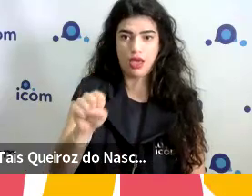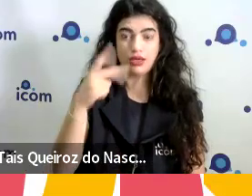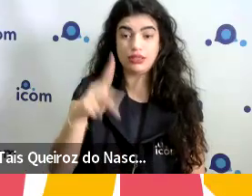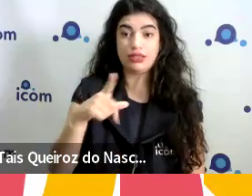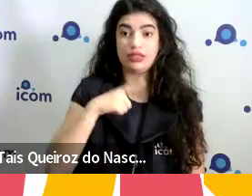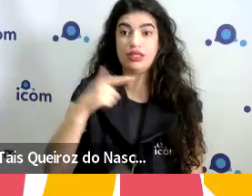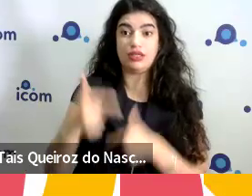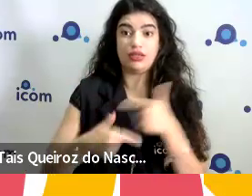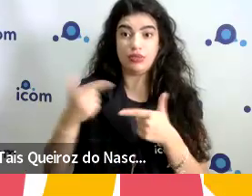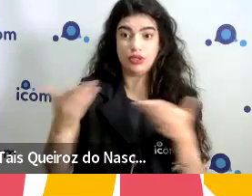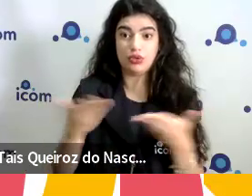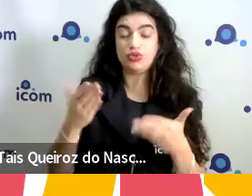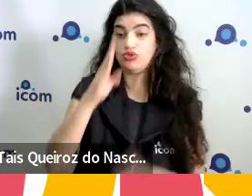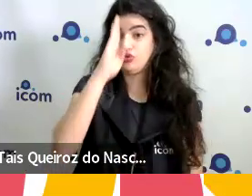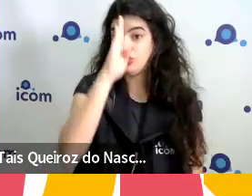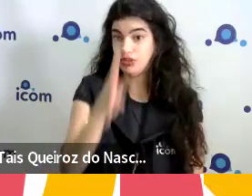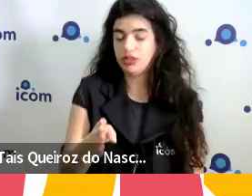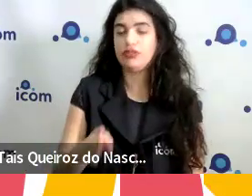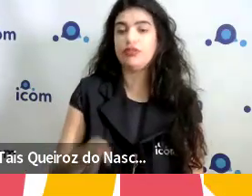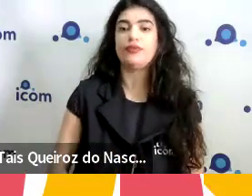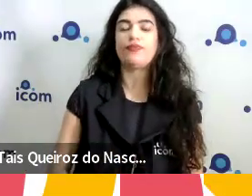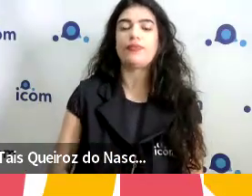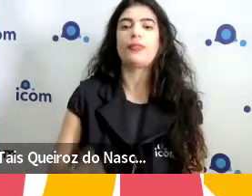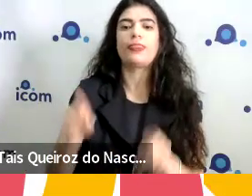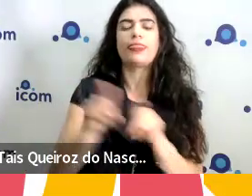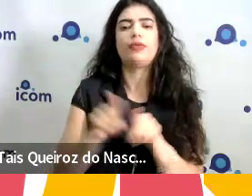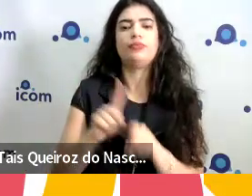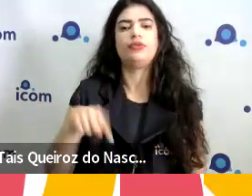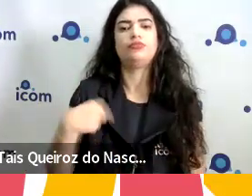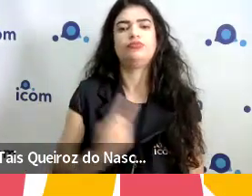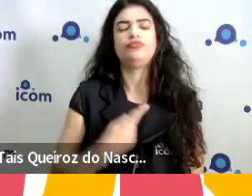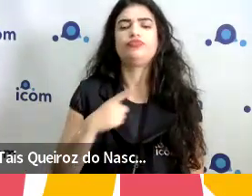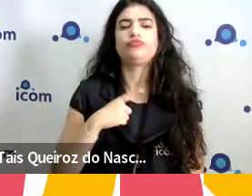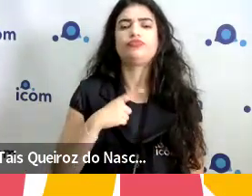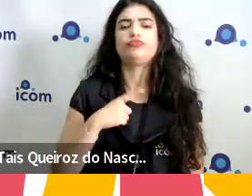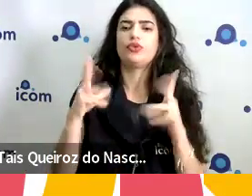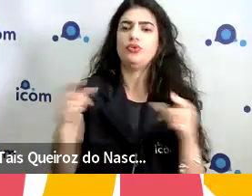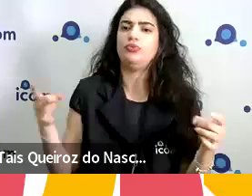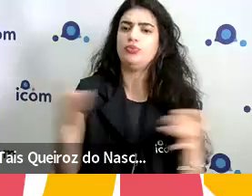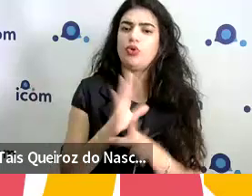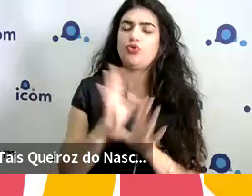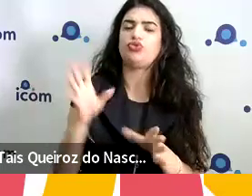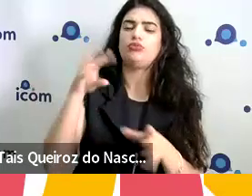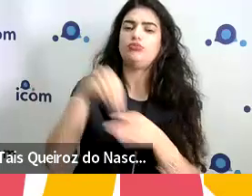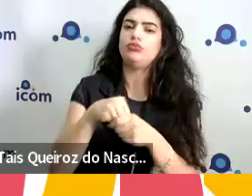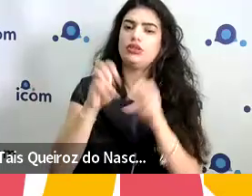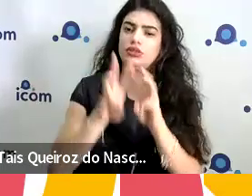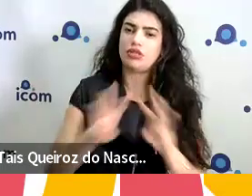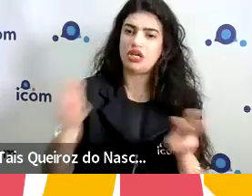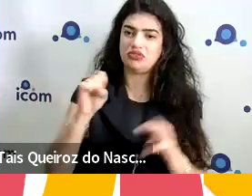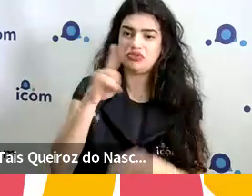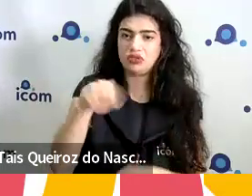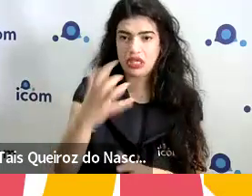trabalha hoje mais diretamente, e que a gente tem tudo isso no nosso site, quem quiser